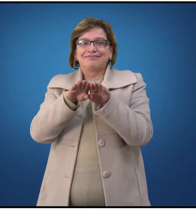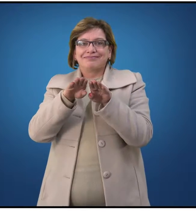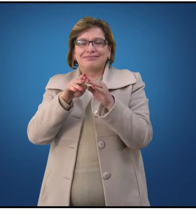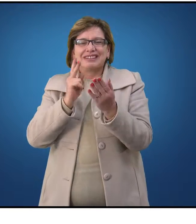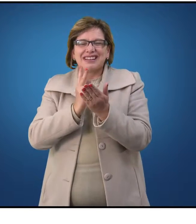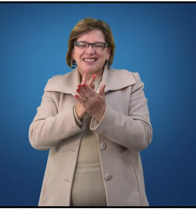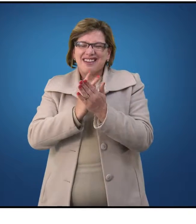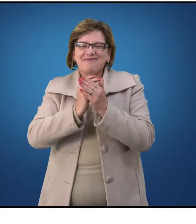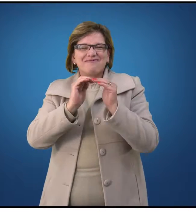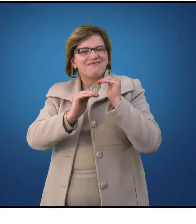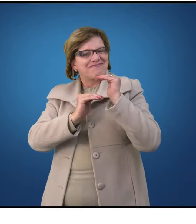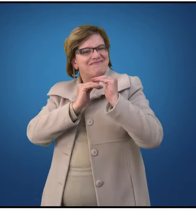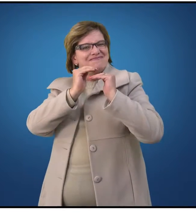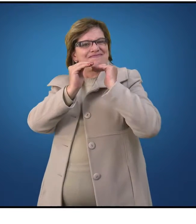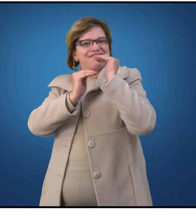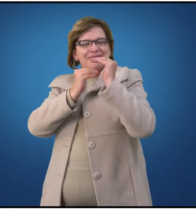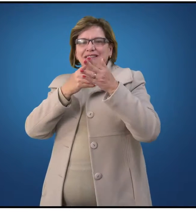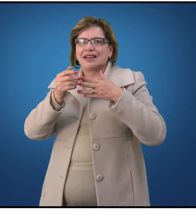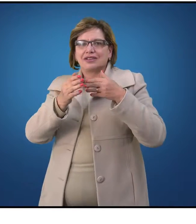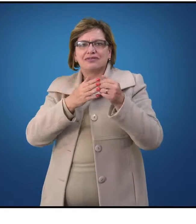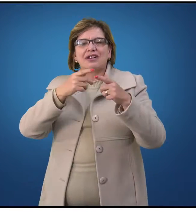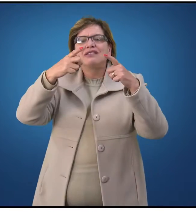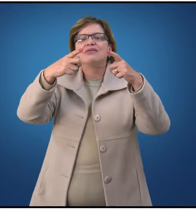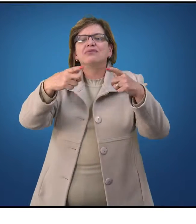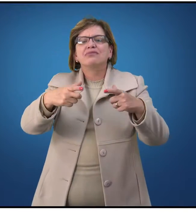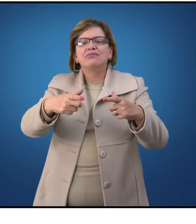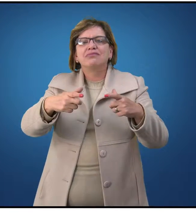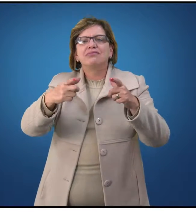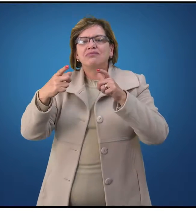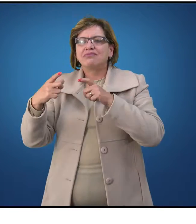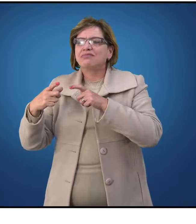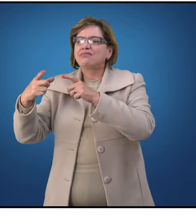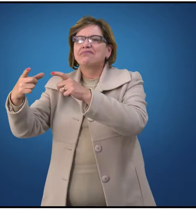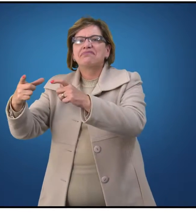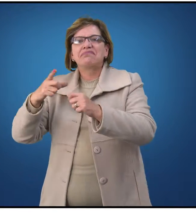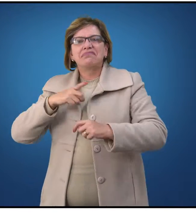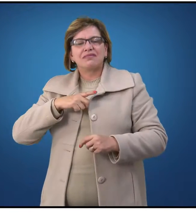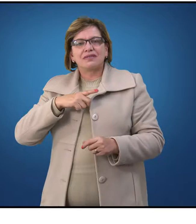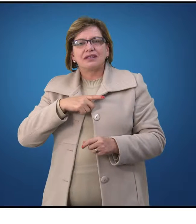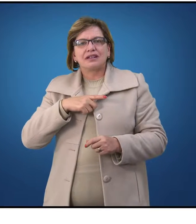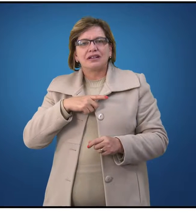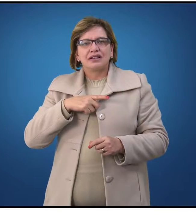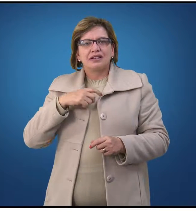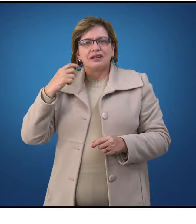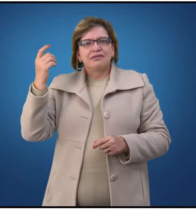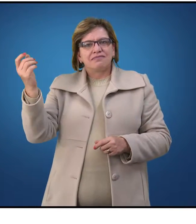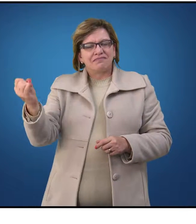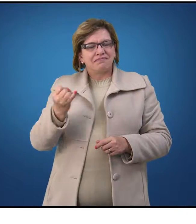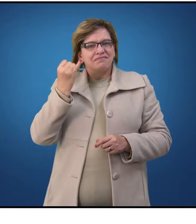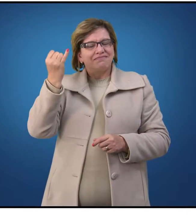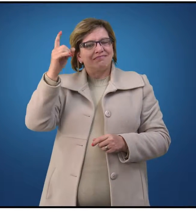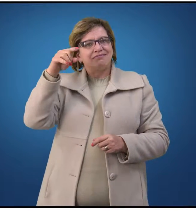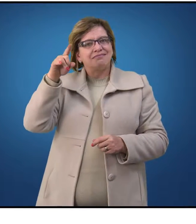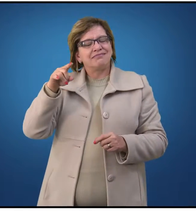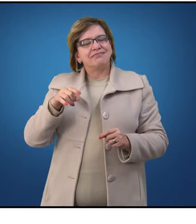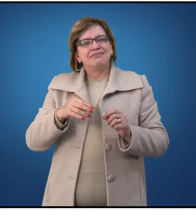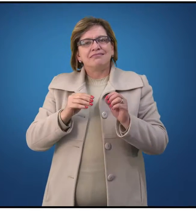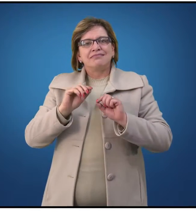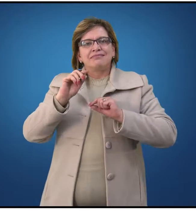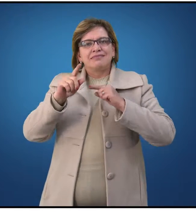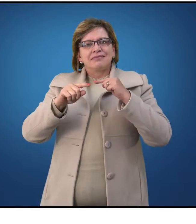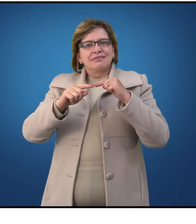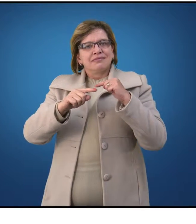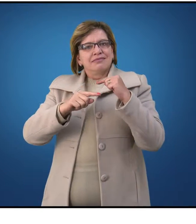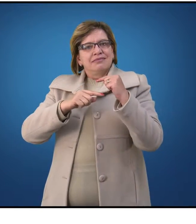estamos evoluindo, independente de onde nós estejamos, né, isso é muito interessante. E a